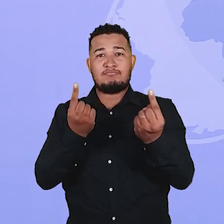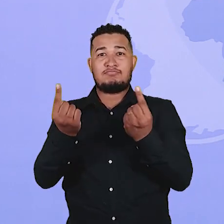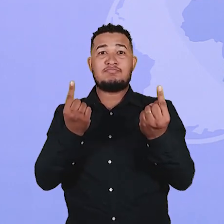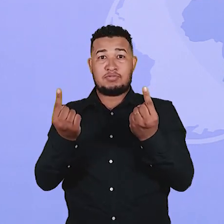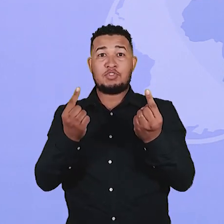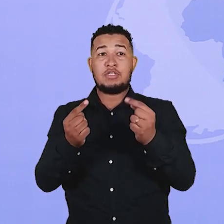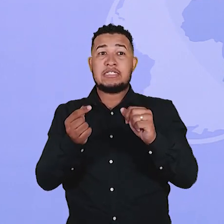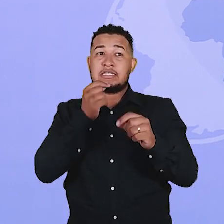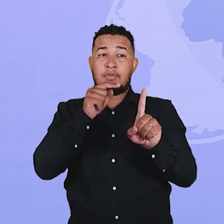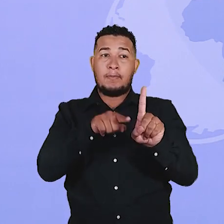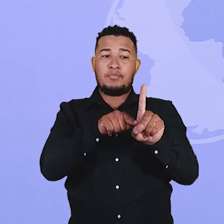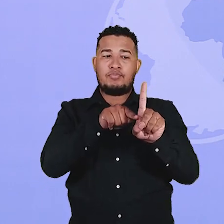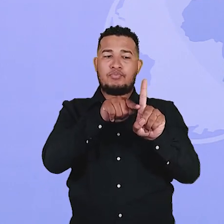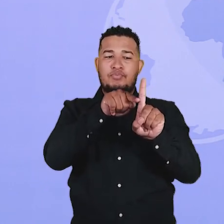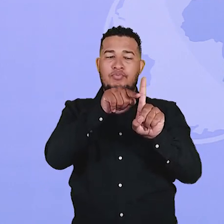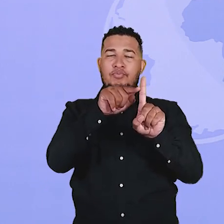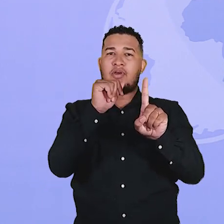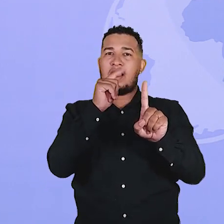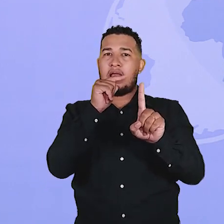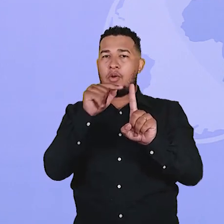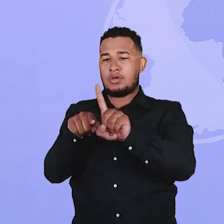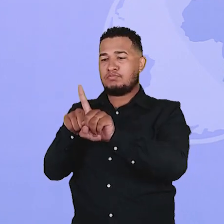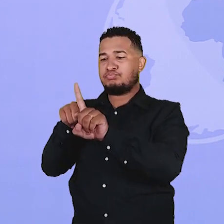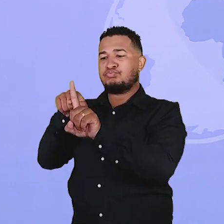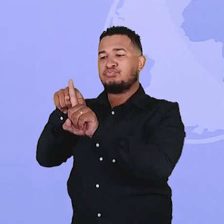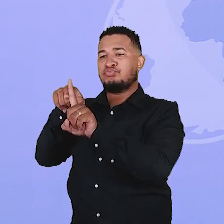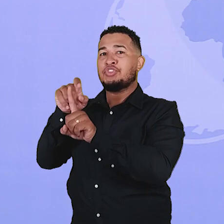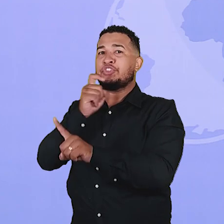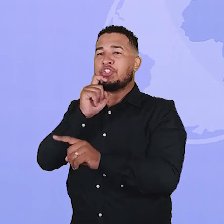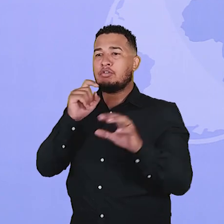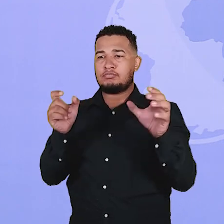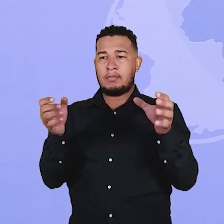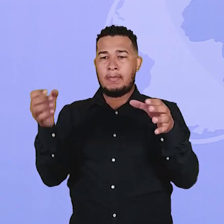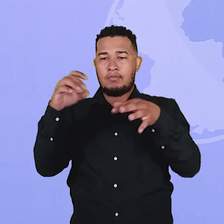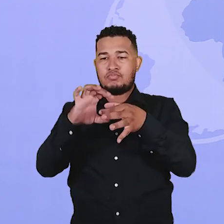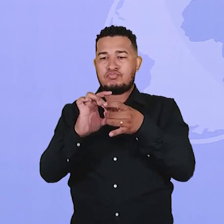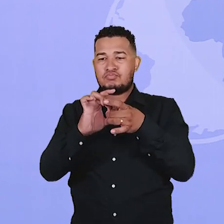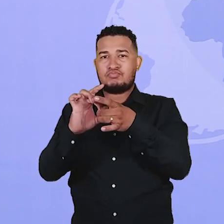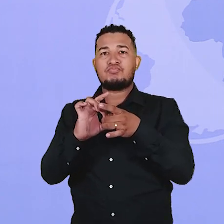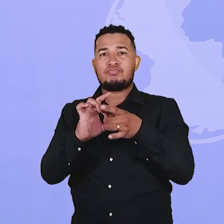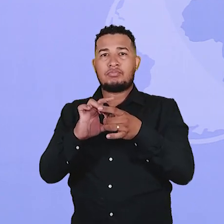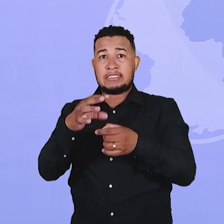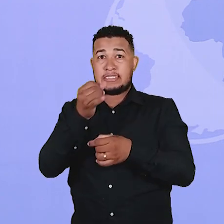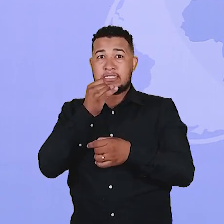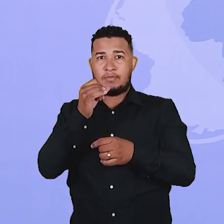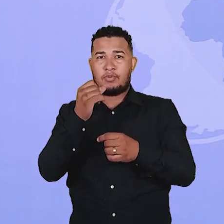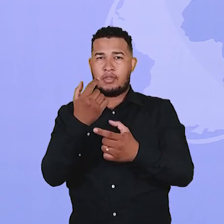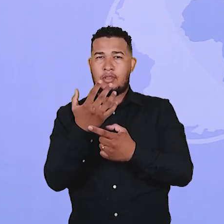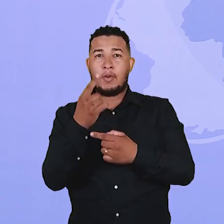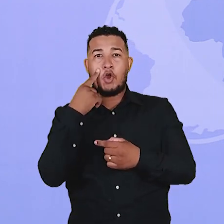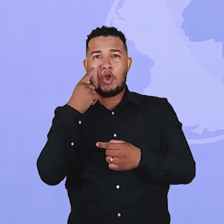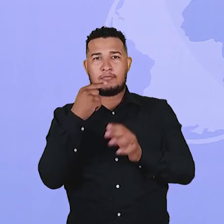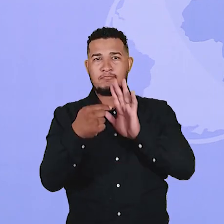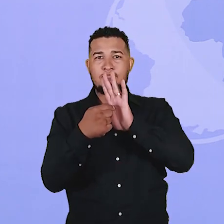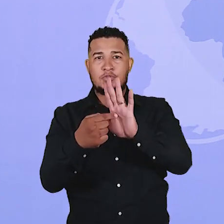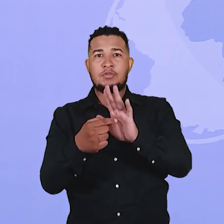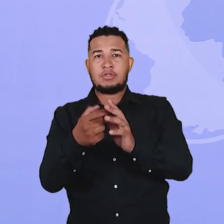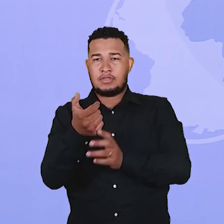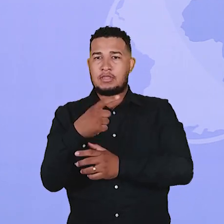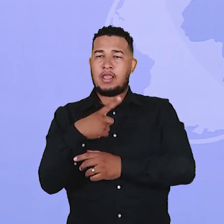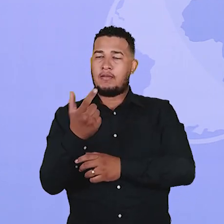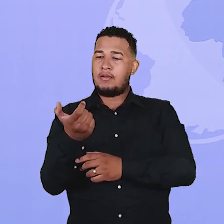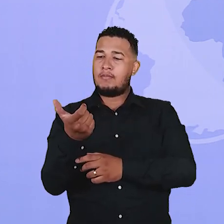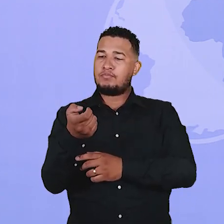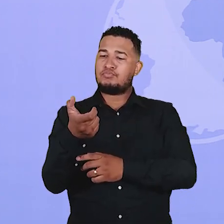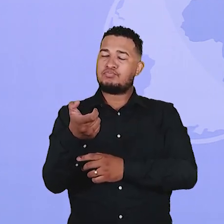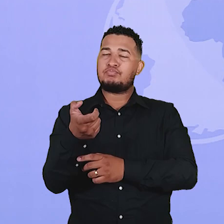a temperatura dos dois for iguais. Um outro exemplo, eu tenho aqui na minha mão o passador